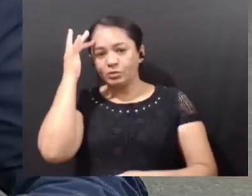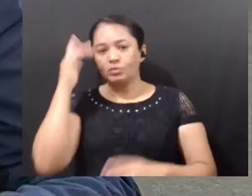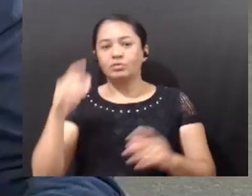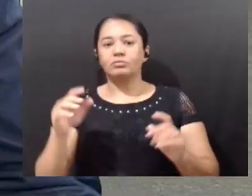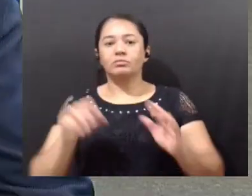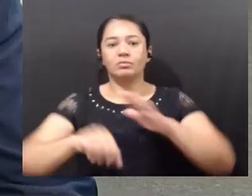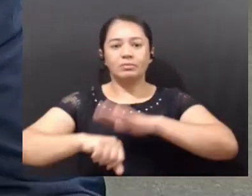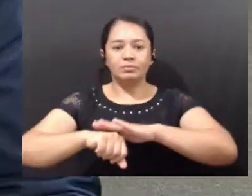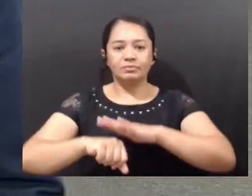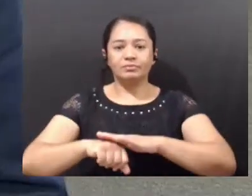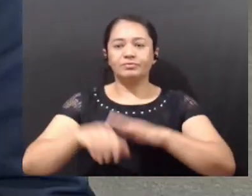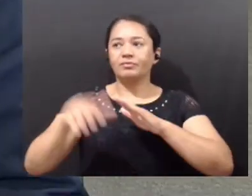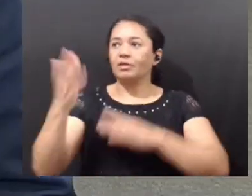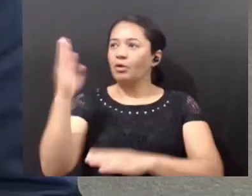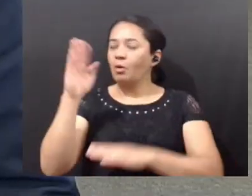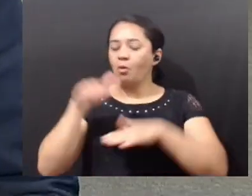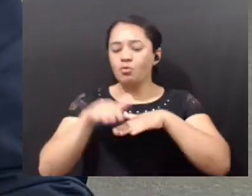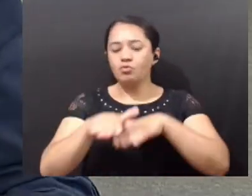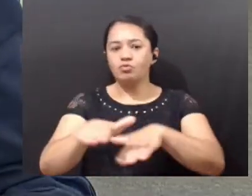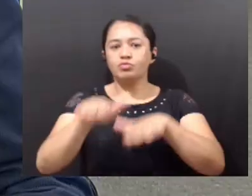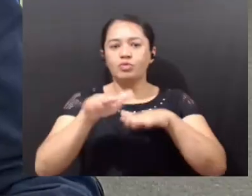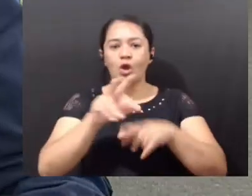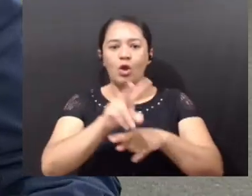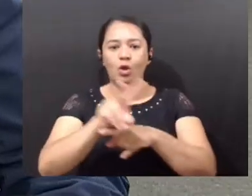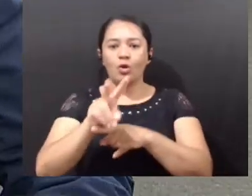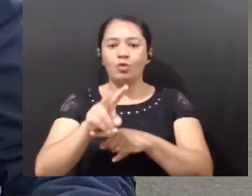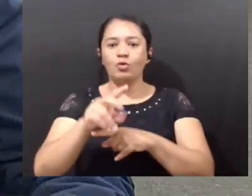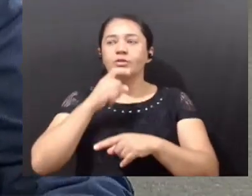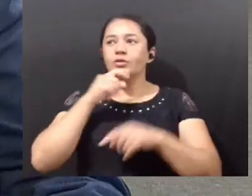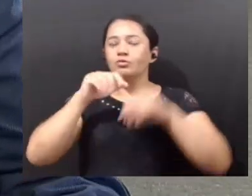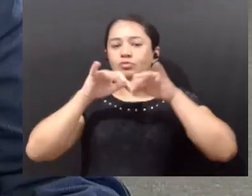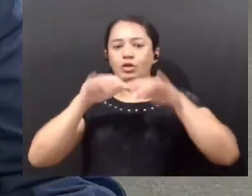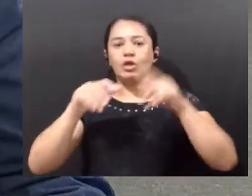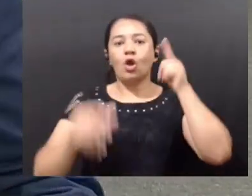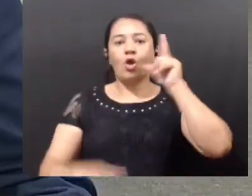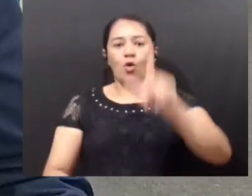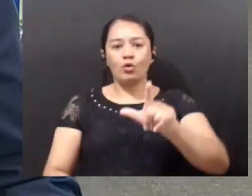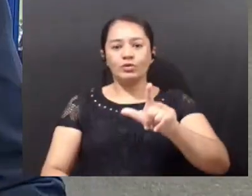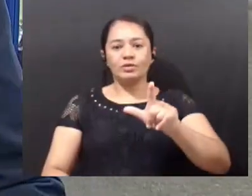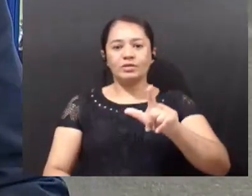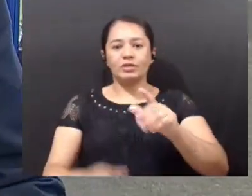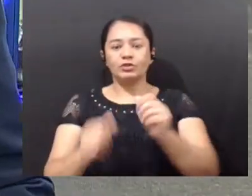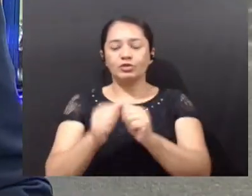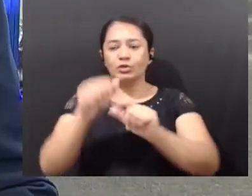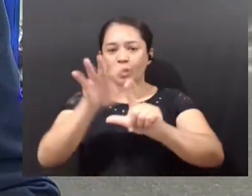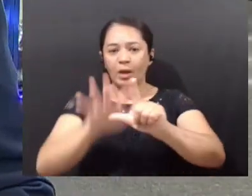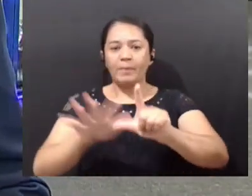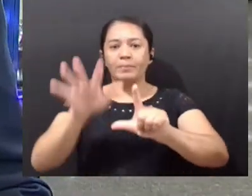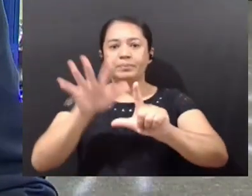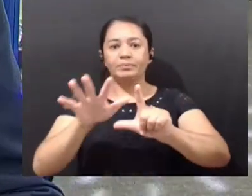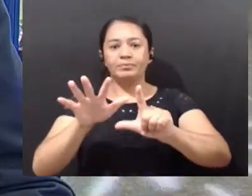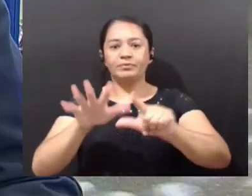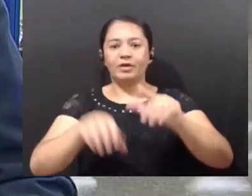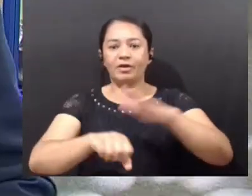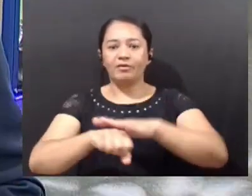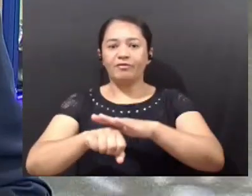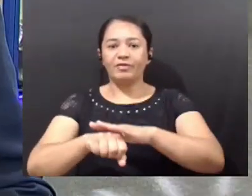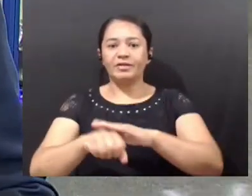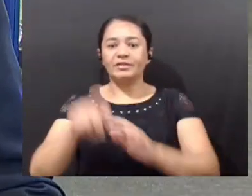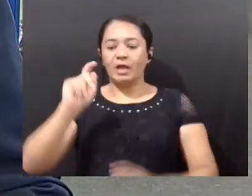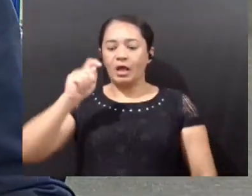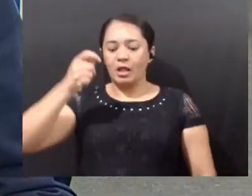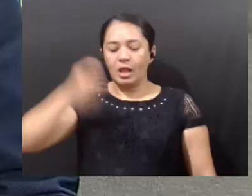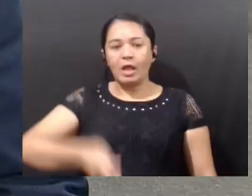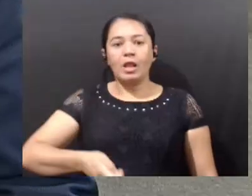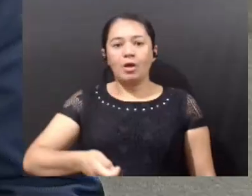marcenaria, cuida de ar-condicionado, ele consegue, através da plataforma, fazer via leilão, no formato leilão, menor preço